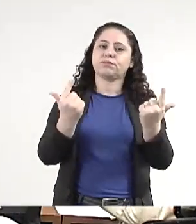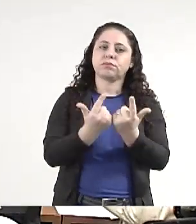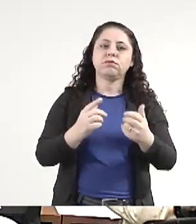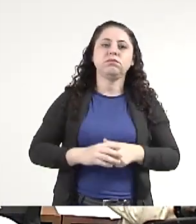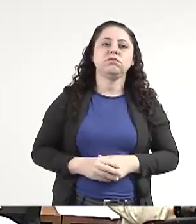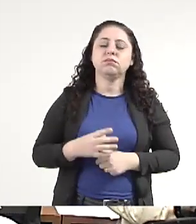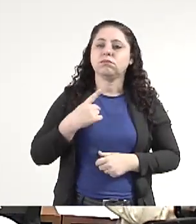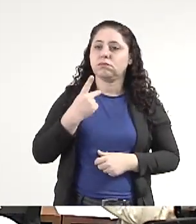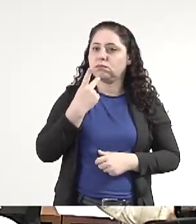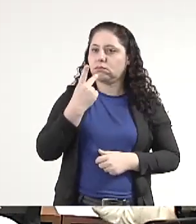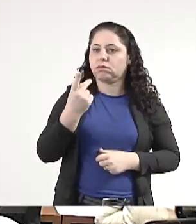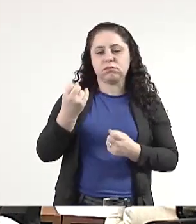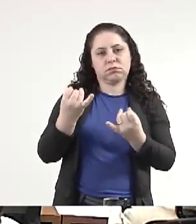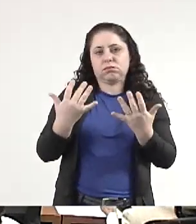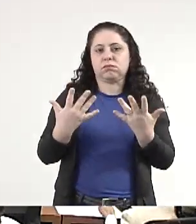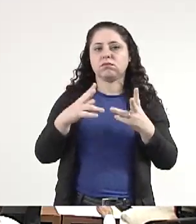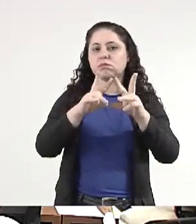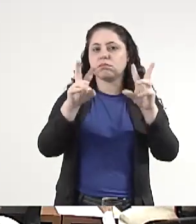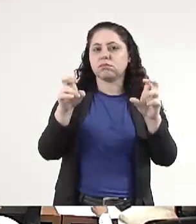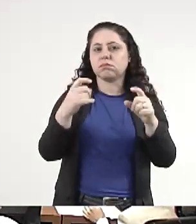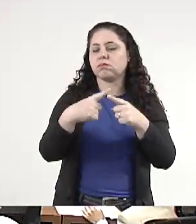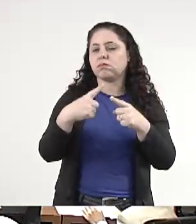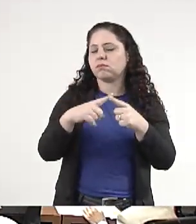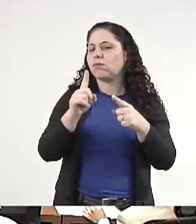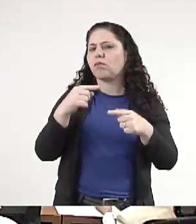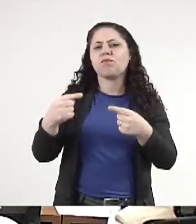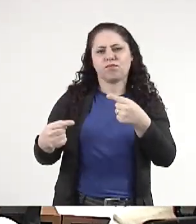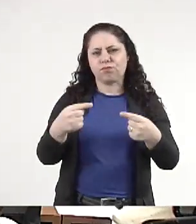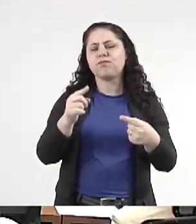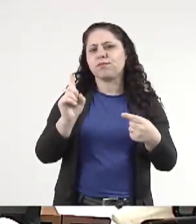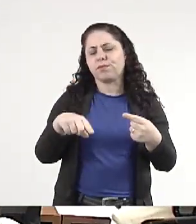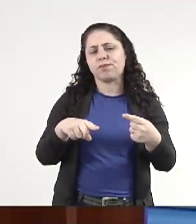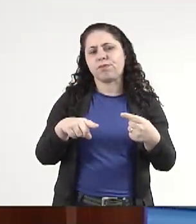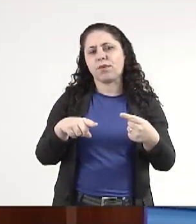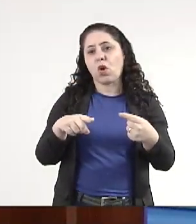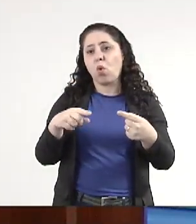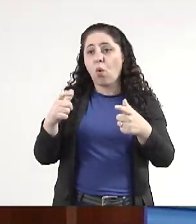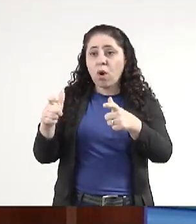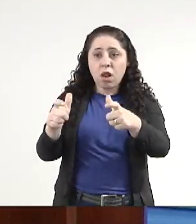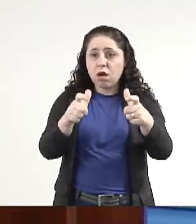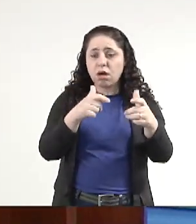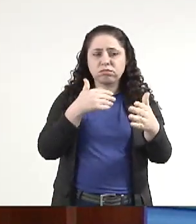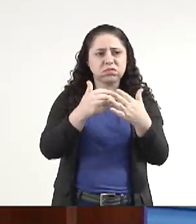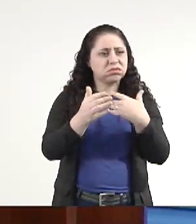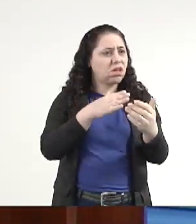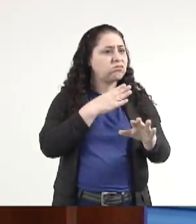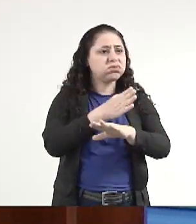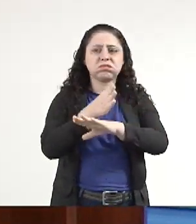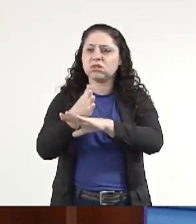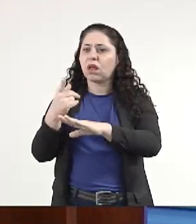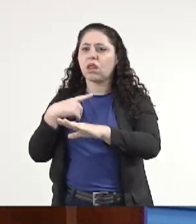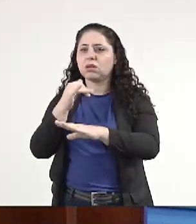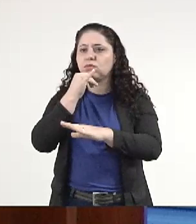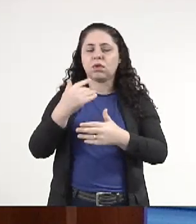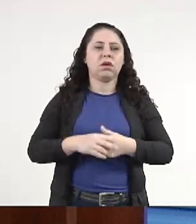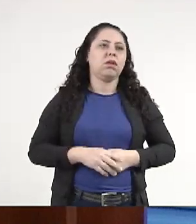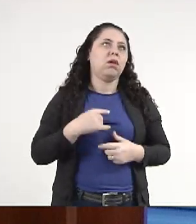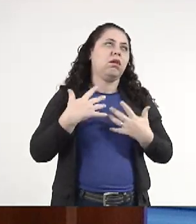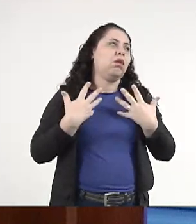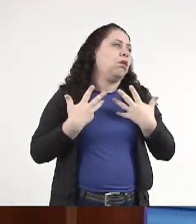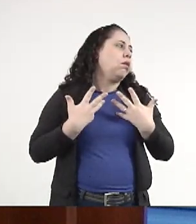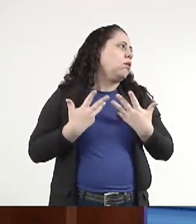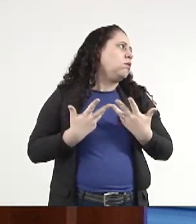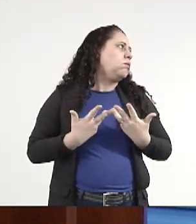estou apenas trazendo o tema porque há uma discussão em qualquer lugar que você vai. Não tem quem aguenta